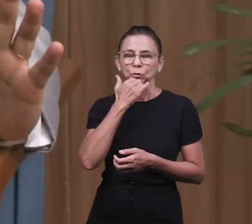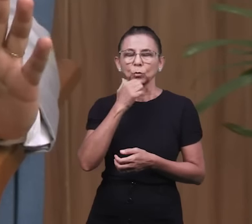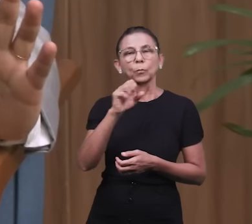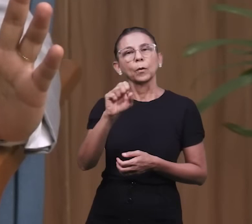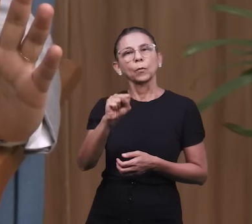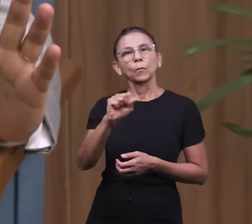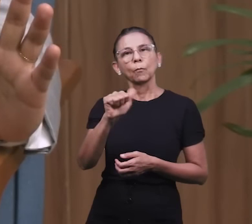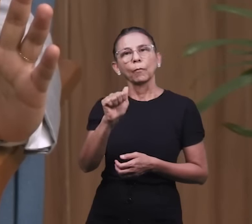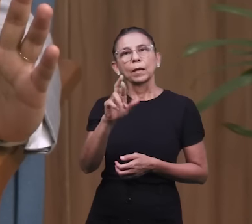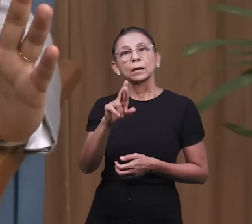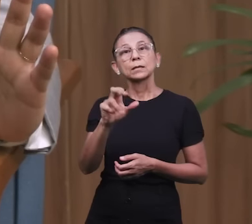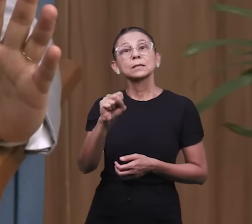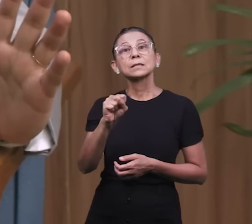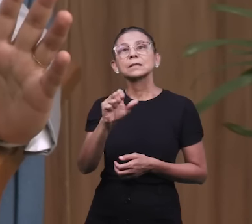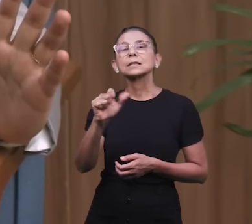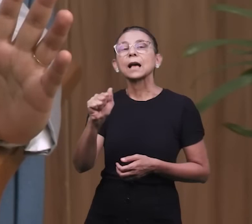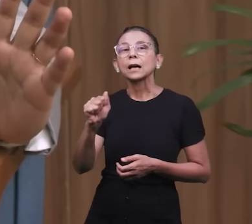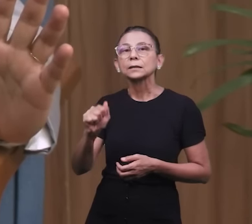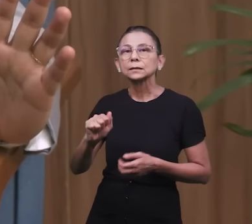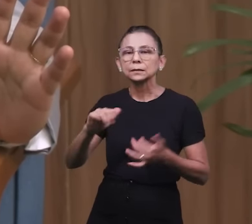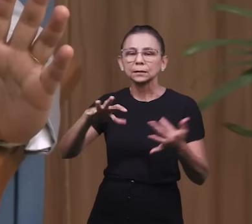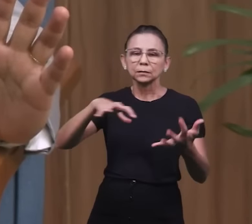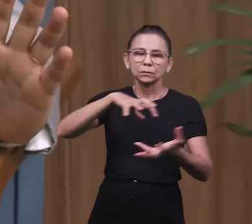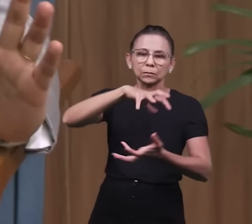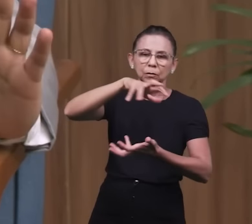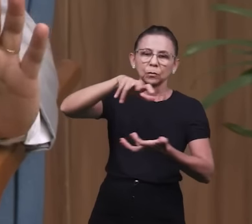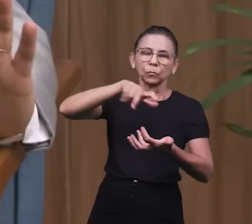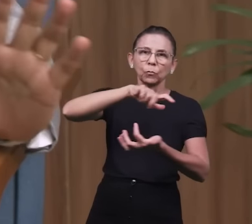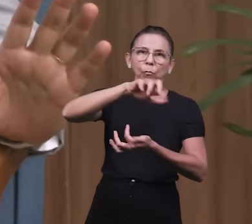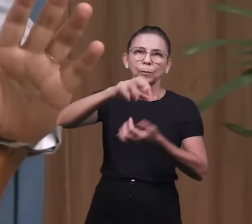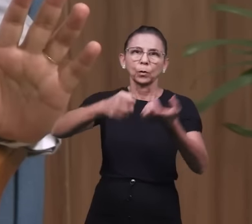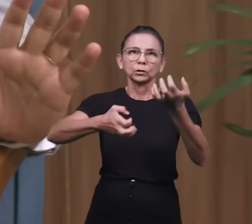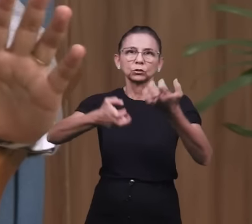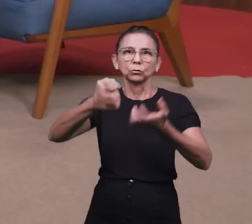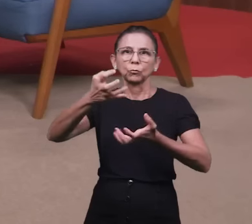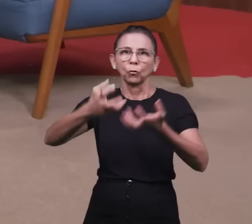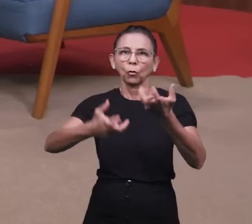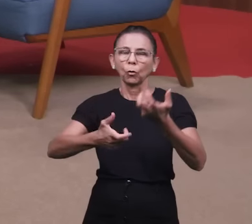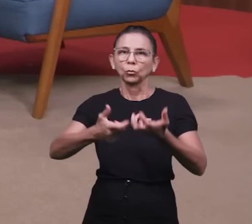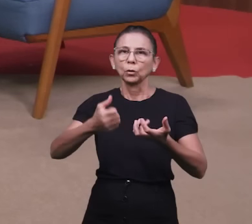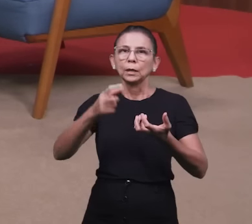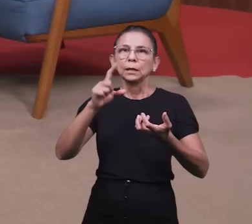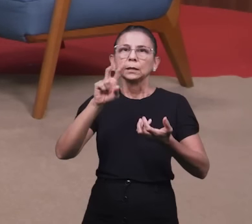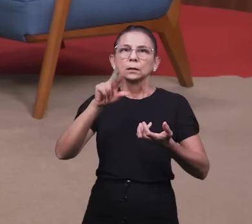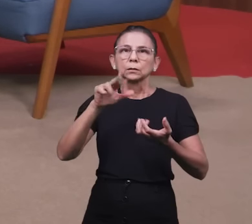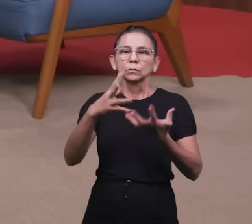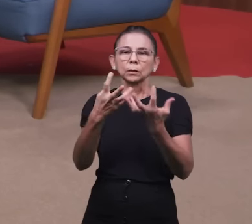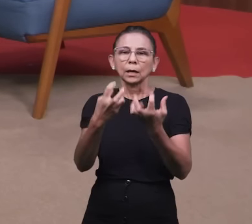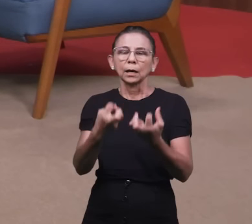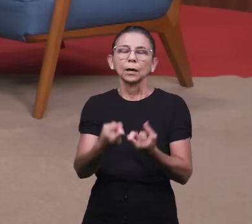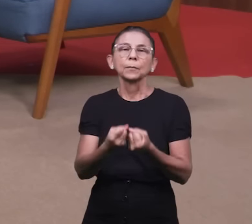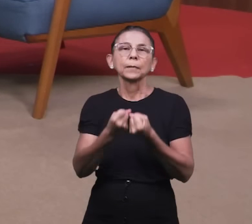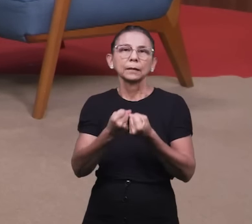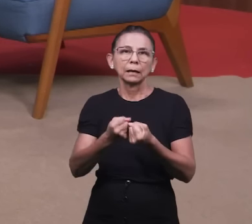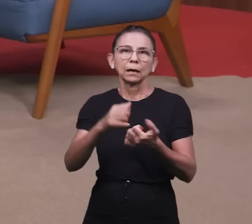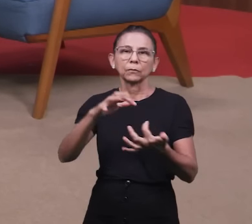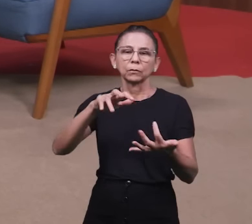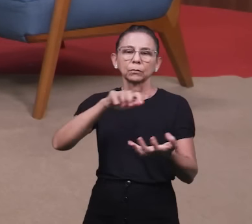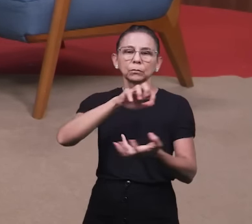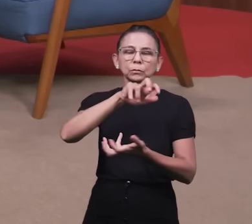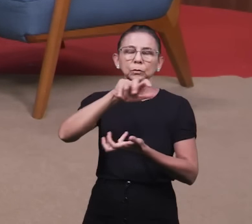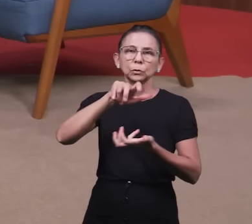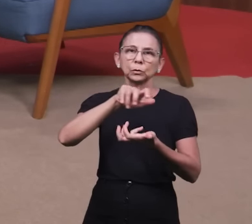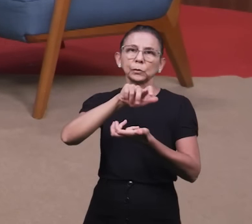aborda esse assunto fala assim não é Moisés Cadê a escritura da terra não Deus vai dar a terra para nós amém Cadê o GPS